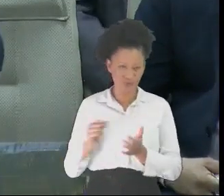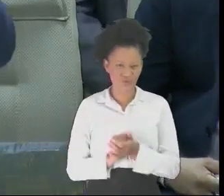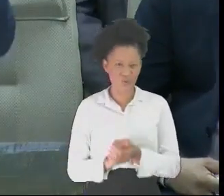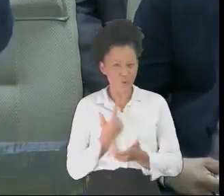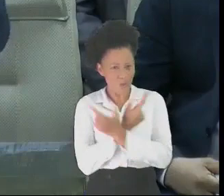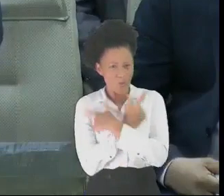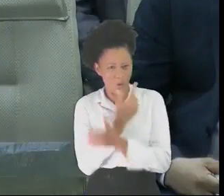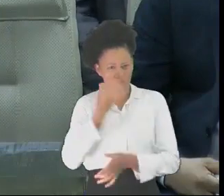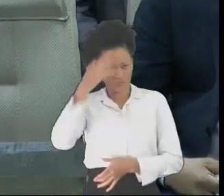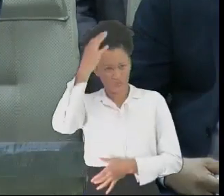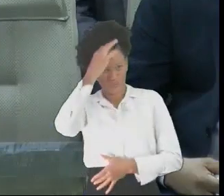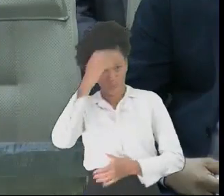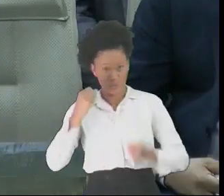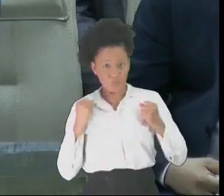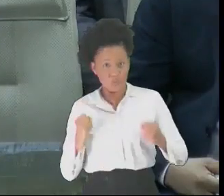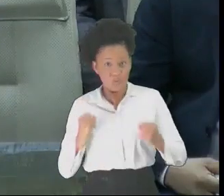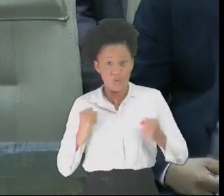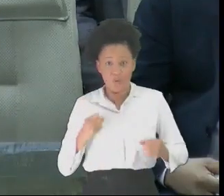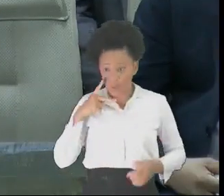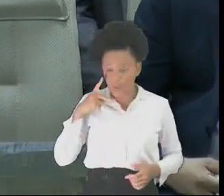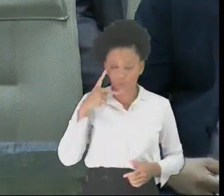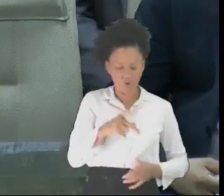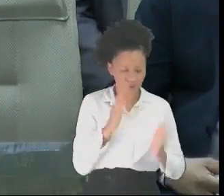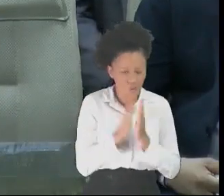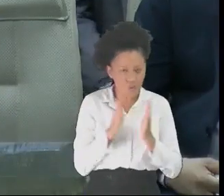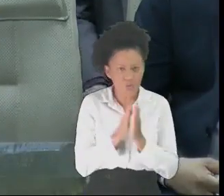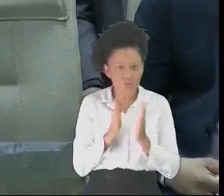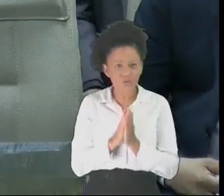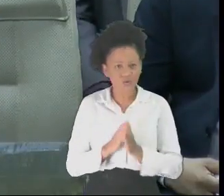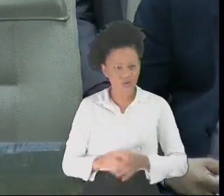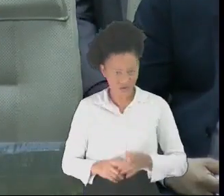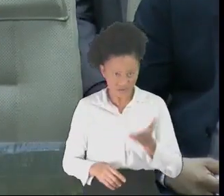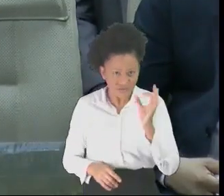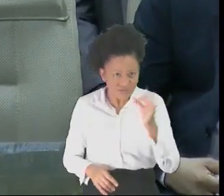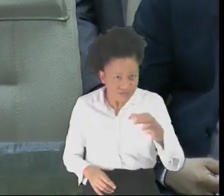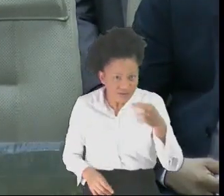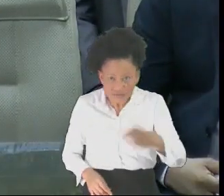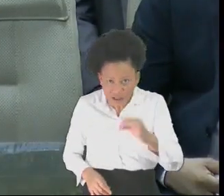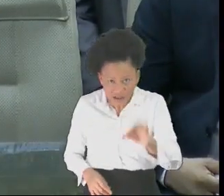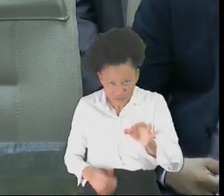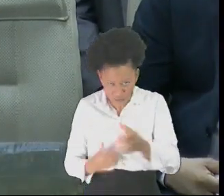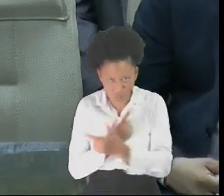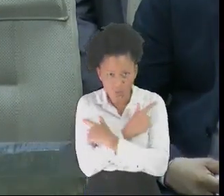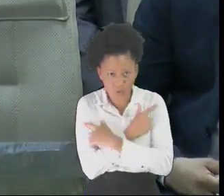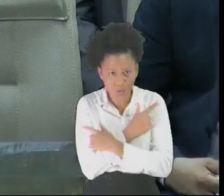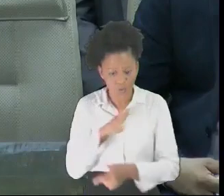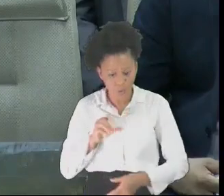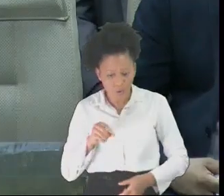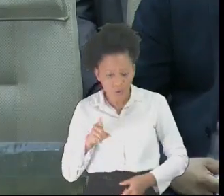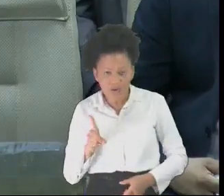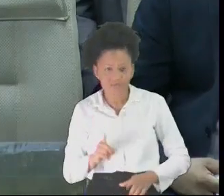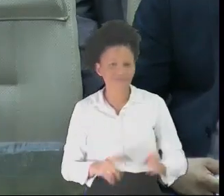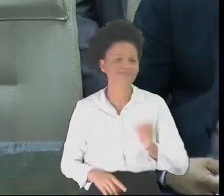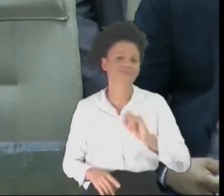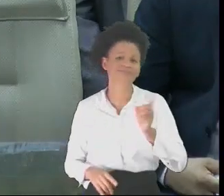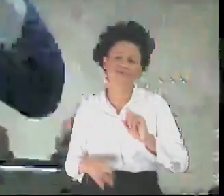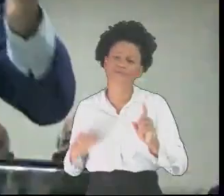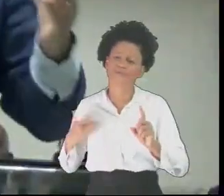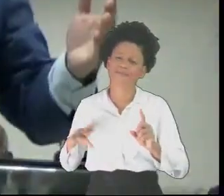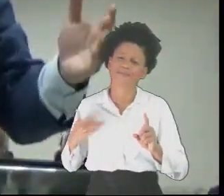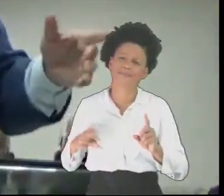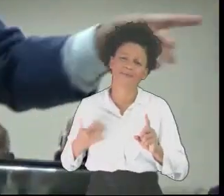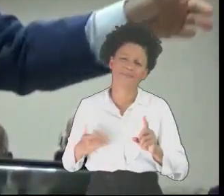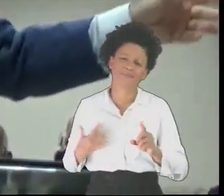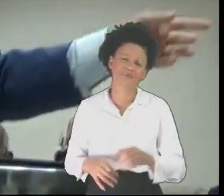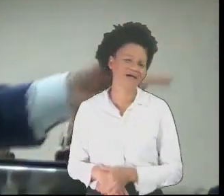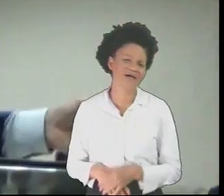crente espiritual, era um crente profeta, era um crente de oração, não era Ló? Era assim, Ló era assim? Era não, coitado, era um crente comedor de